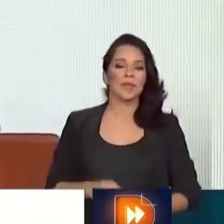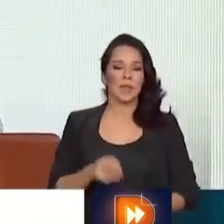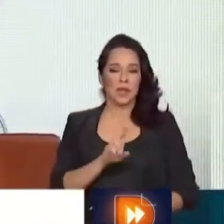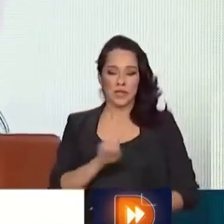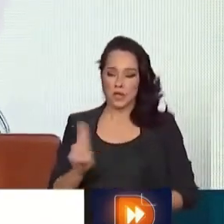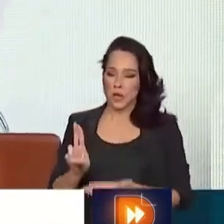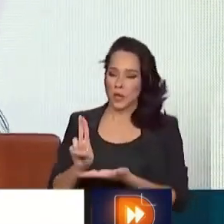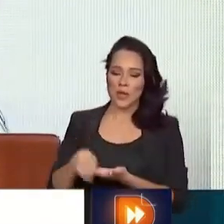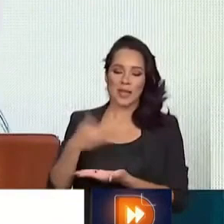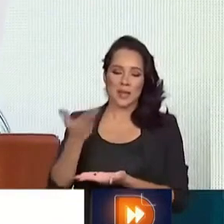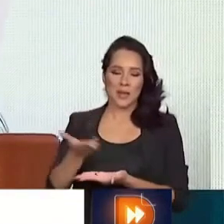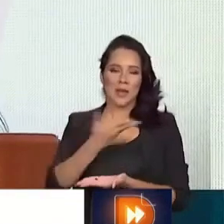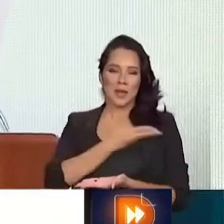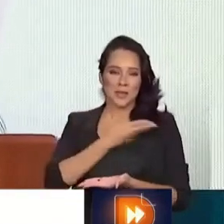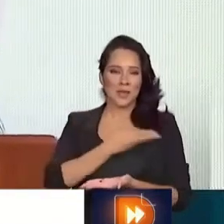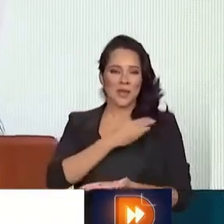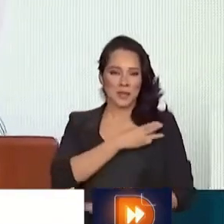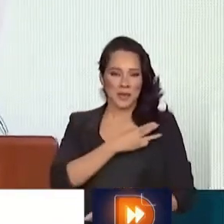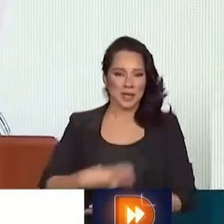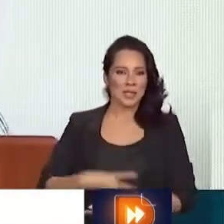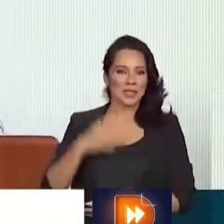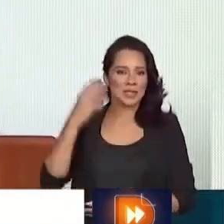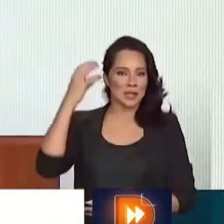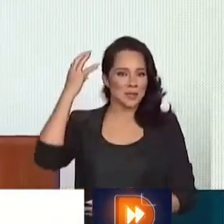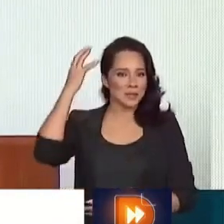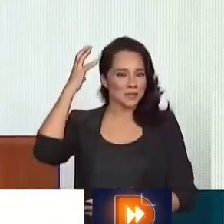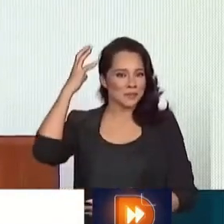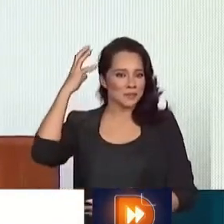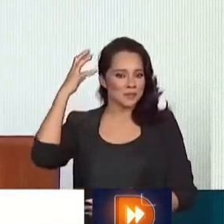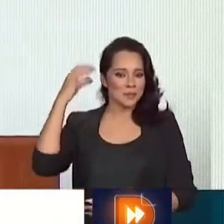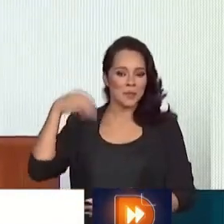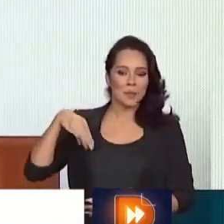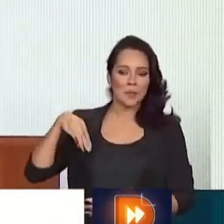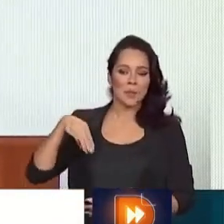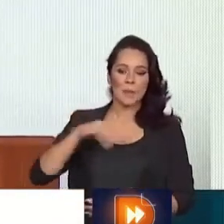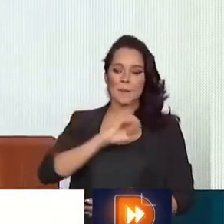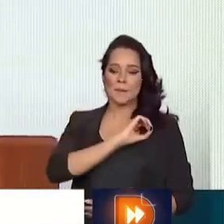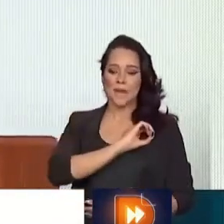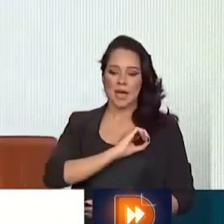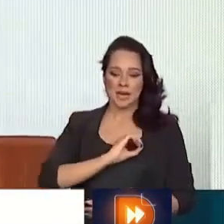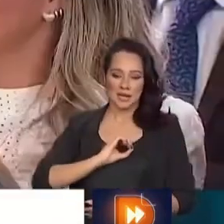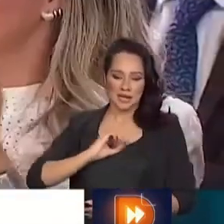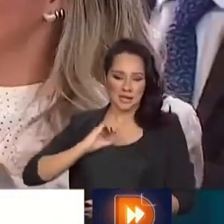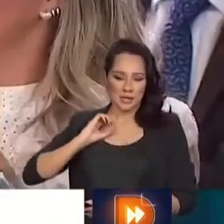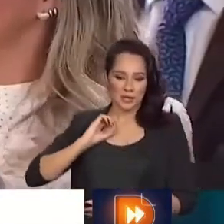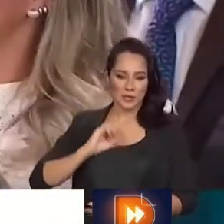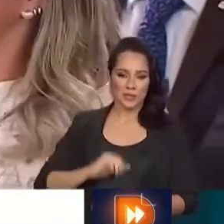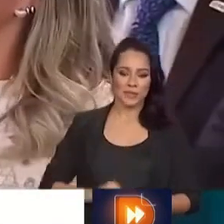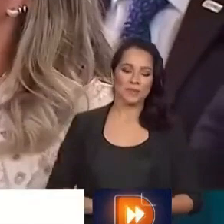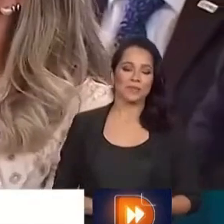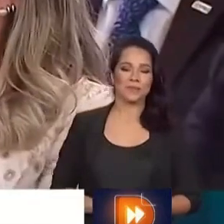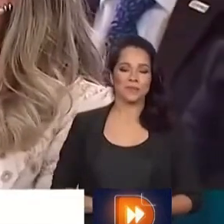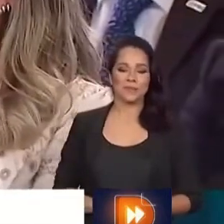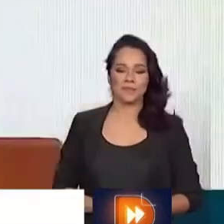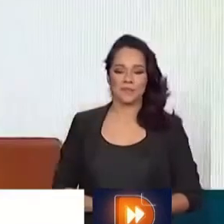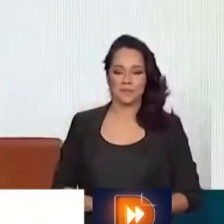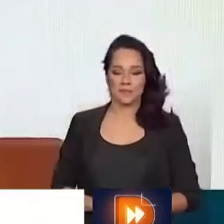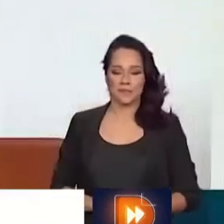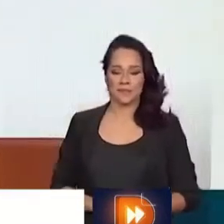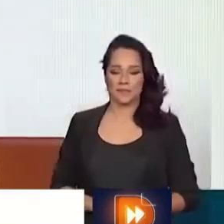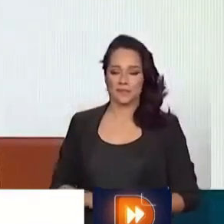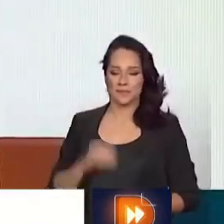plantas, com os animais, que é tudo uma maneira de compartilhar e que a gente precisa estar atento a essas questões